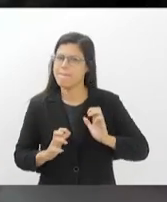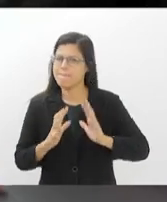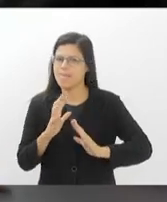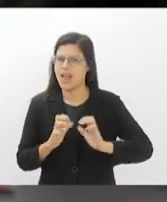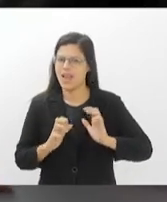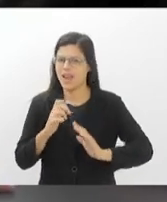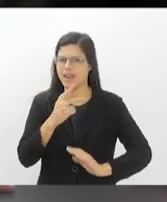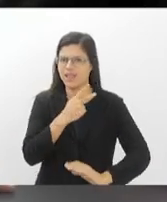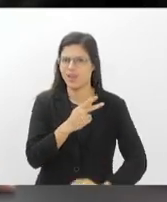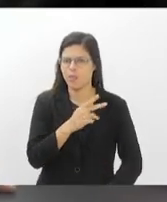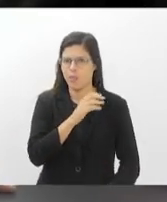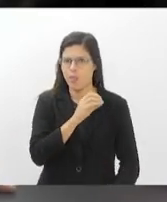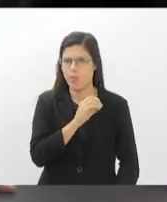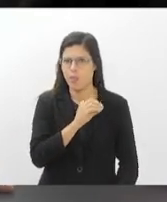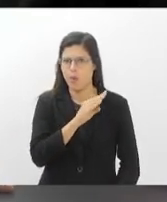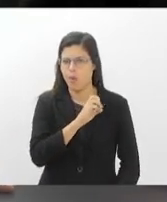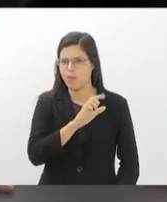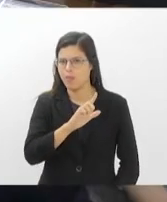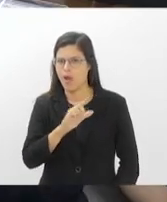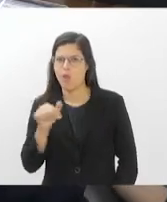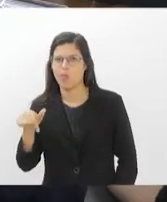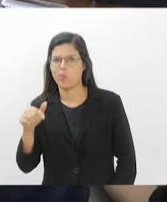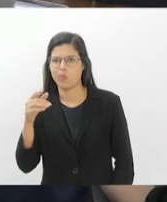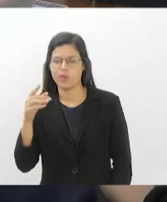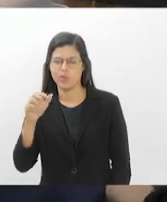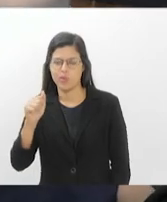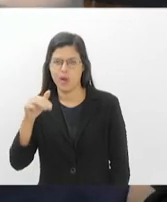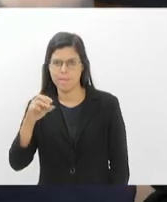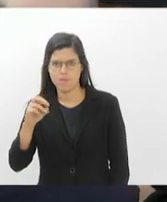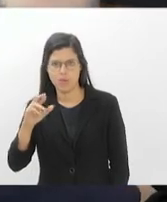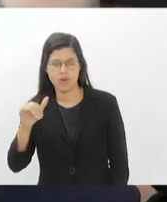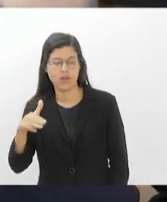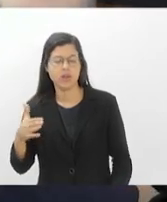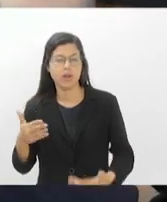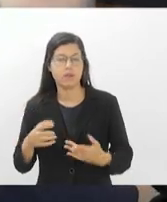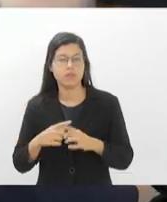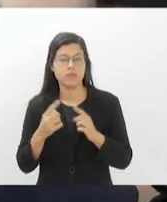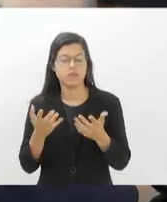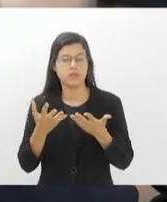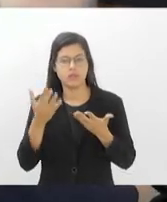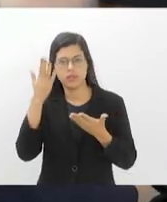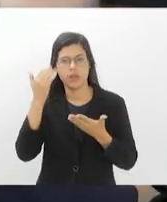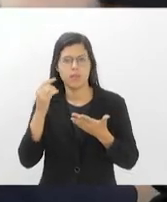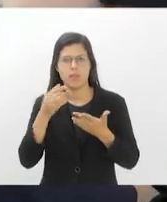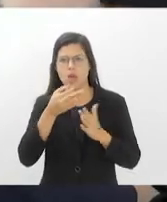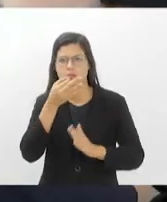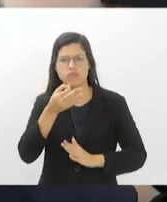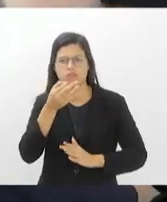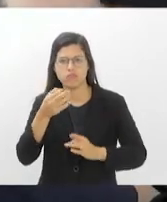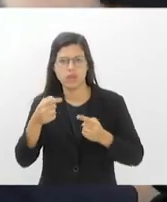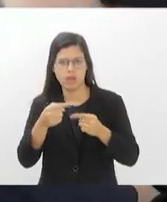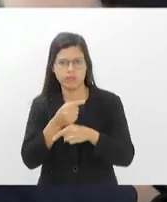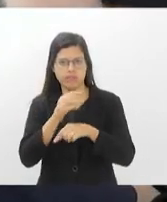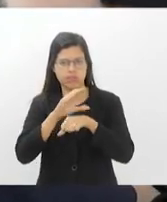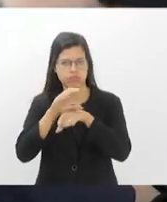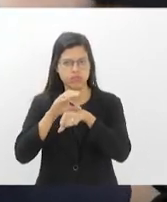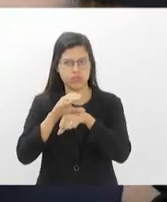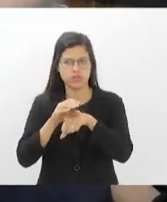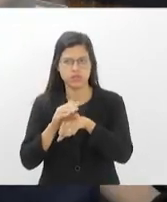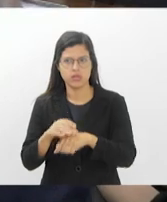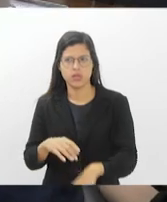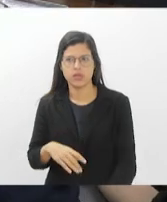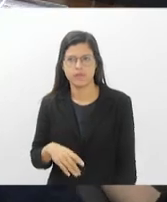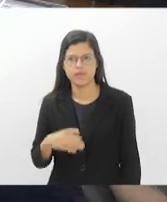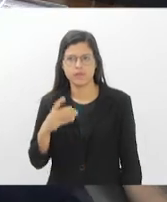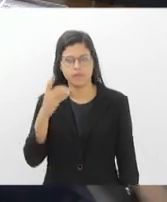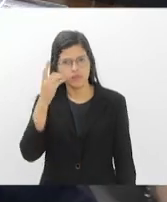tensão de jeito nenhum. Eu só queria que alguém esclarecesse qual era o argumento da inconstitucionalidade. Deputado Rodrigo Amorim, com a palavra.